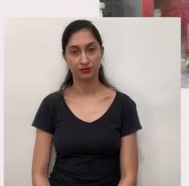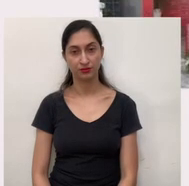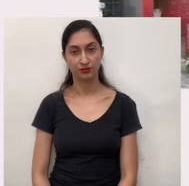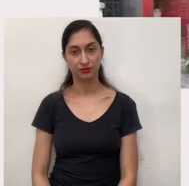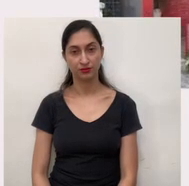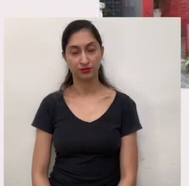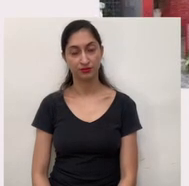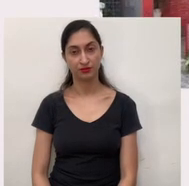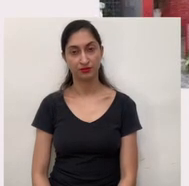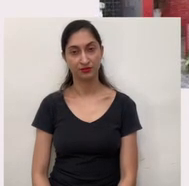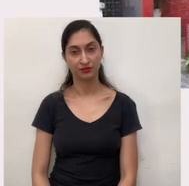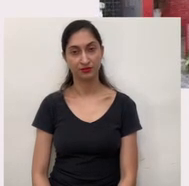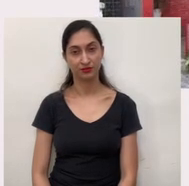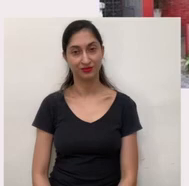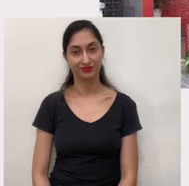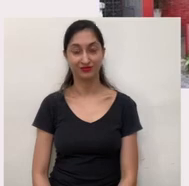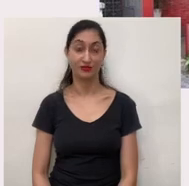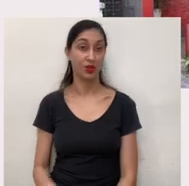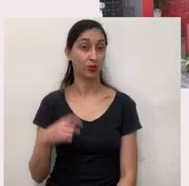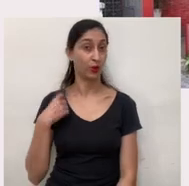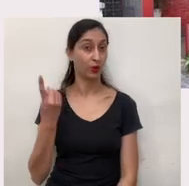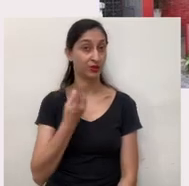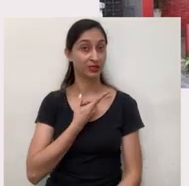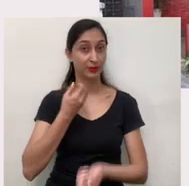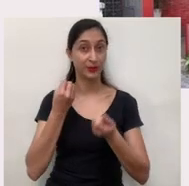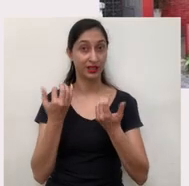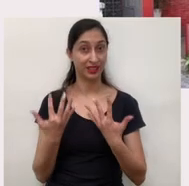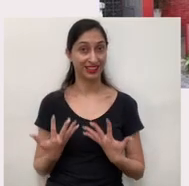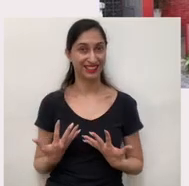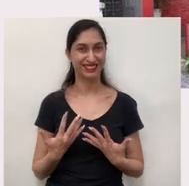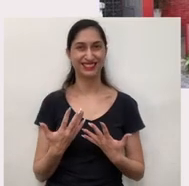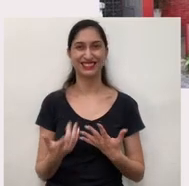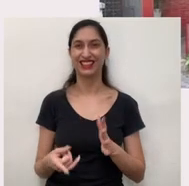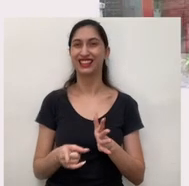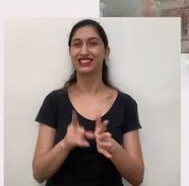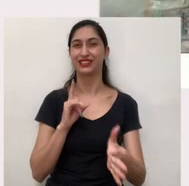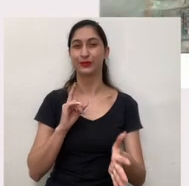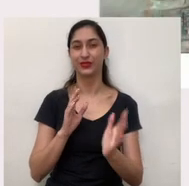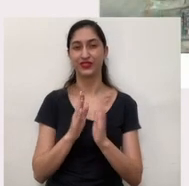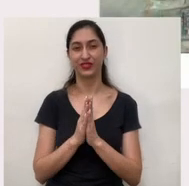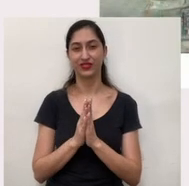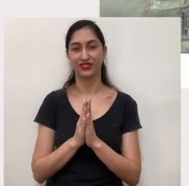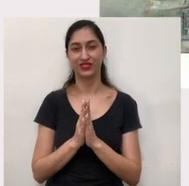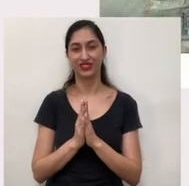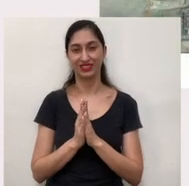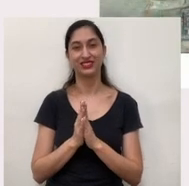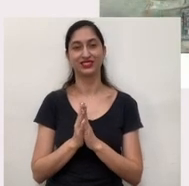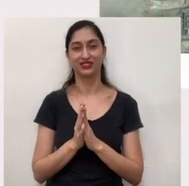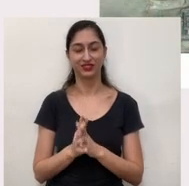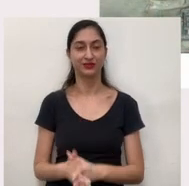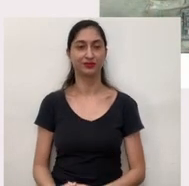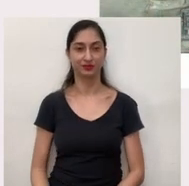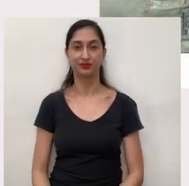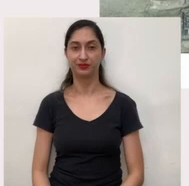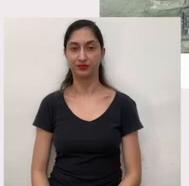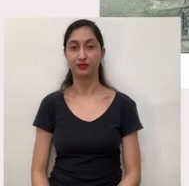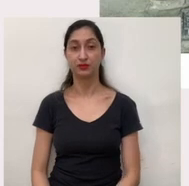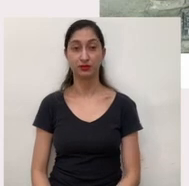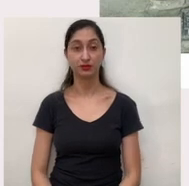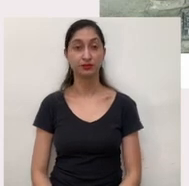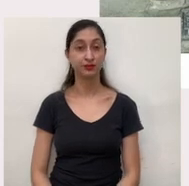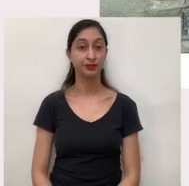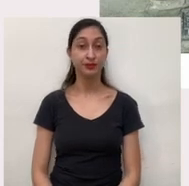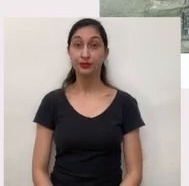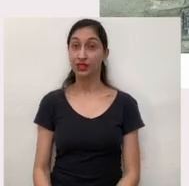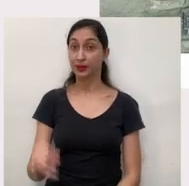Bom, então agora vamos falar um pouco de outros inventários. Não, ainda não. A imagem anterior. Isso.